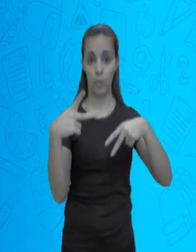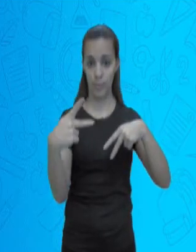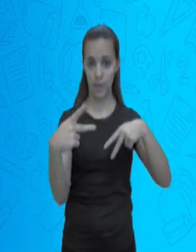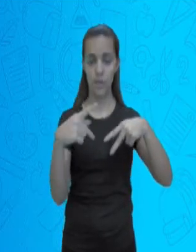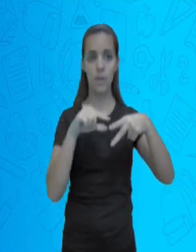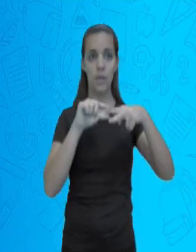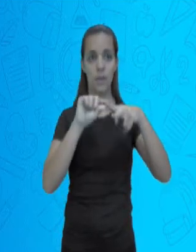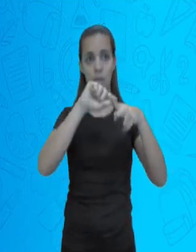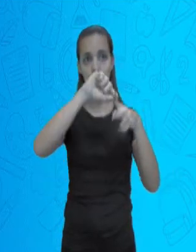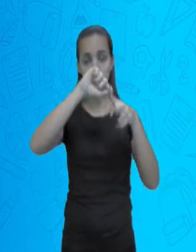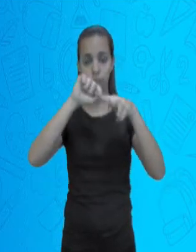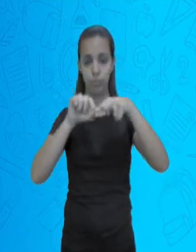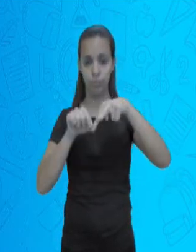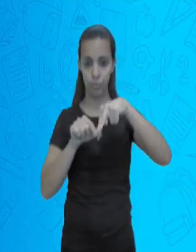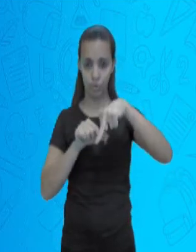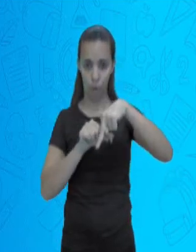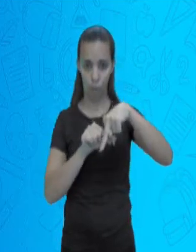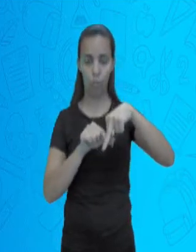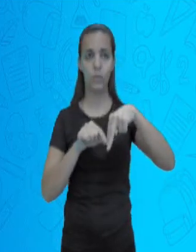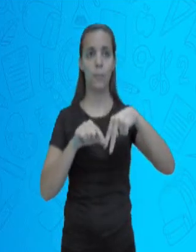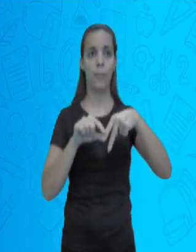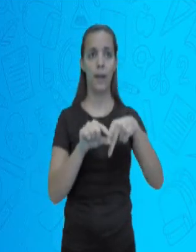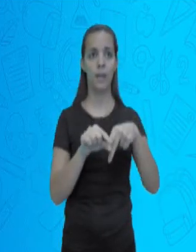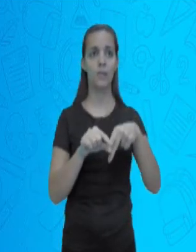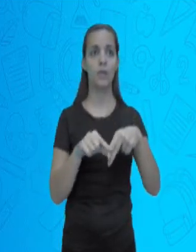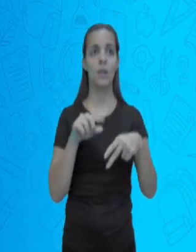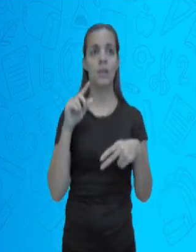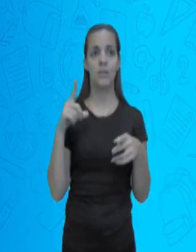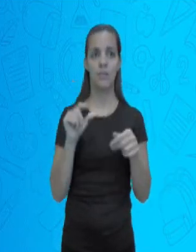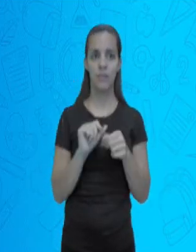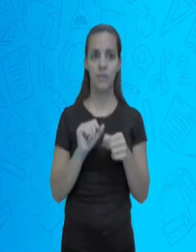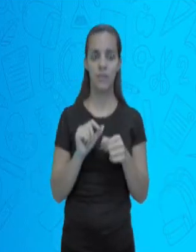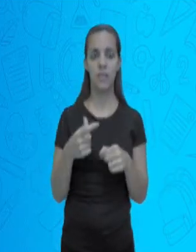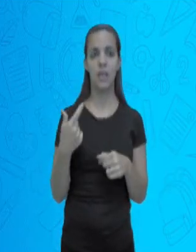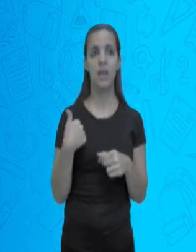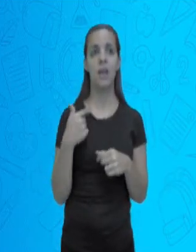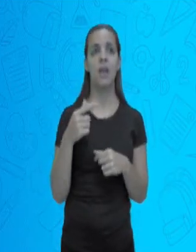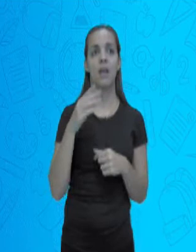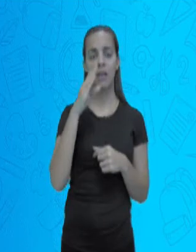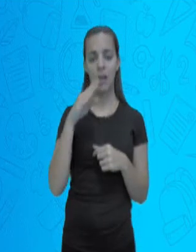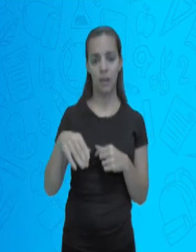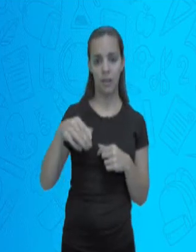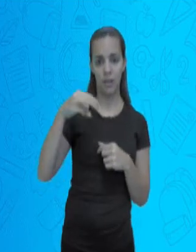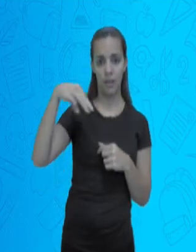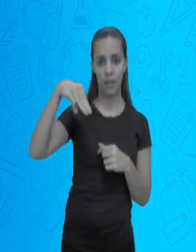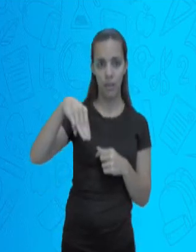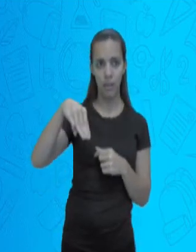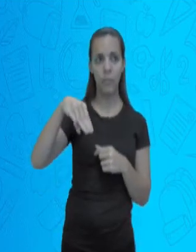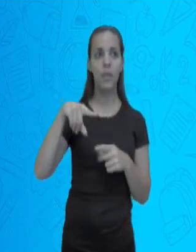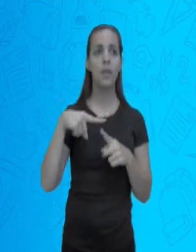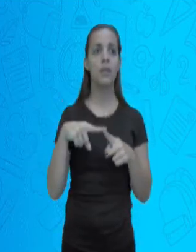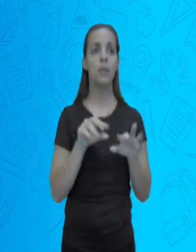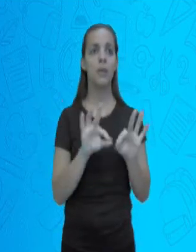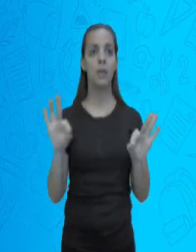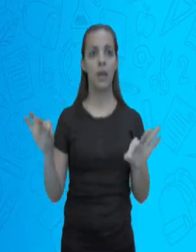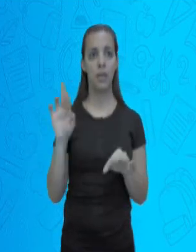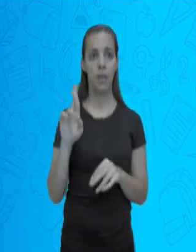Colocando a ponta seca em B, eu traço outro arco. Aí só é unir os dois pontos.